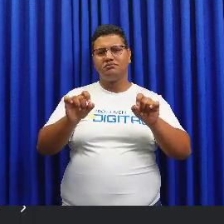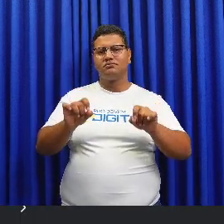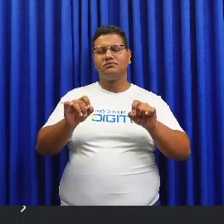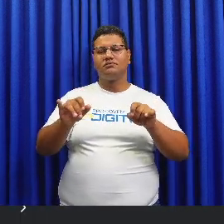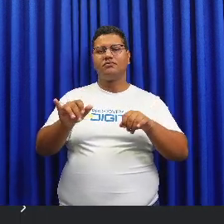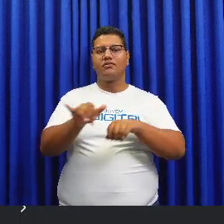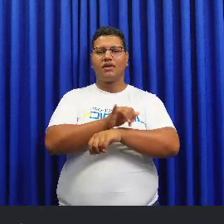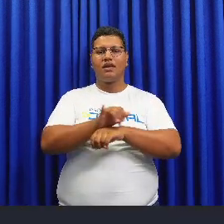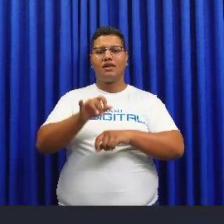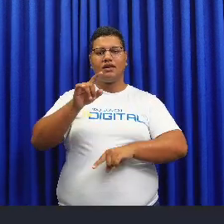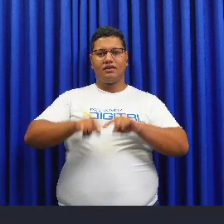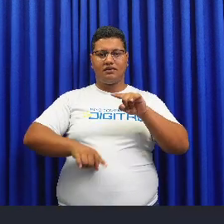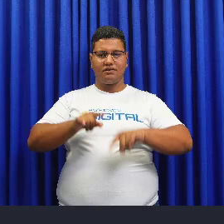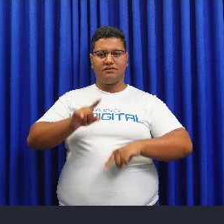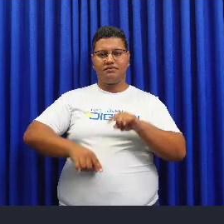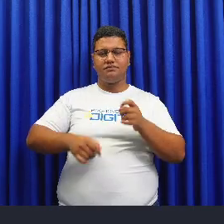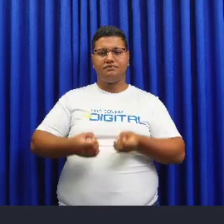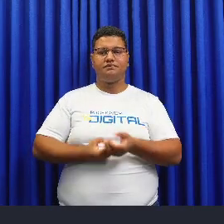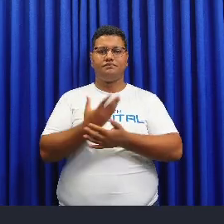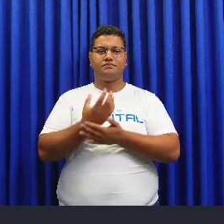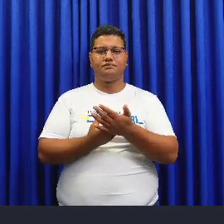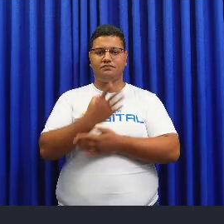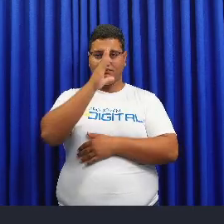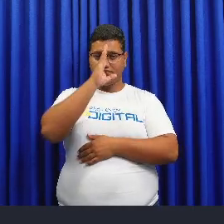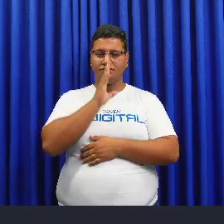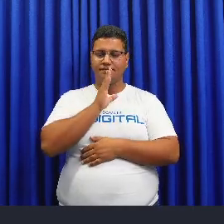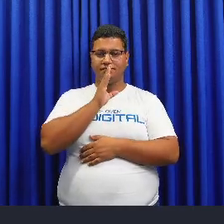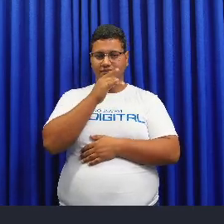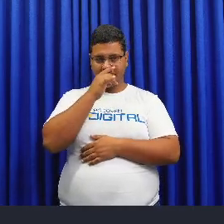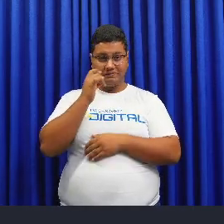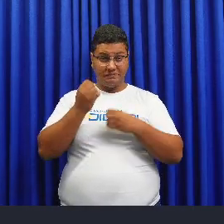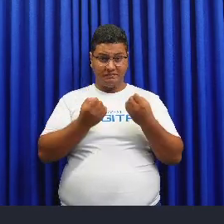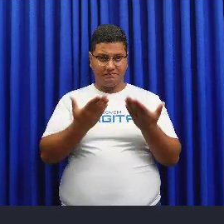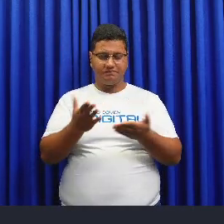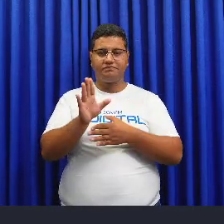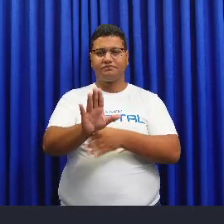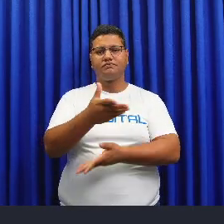produção gratuitas, beleza? E essas ferramentas aqui são aquelas que vão te